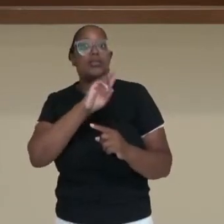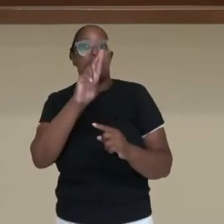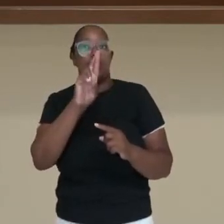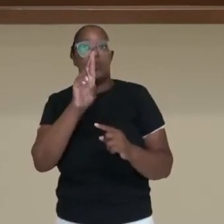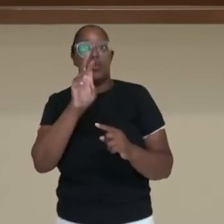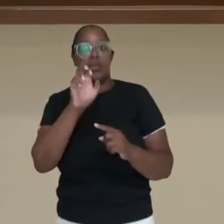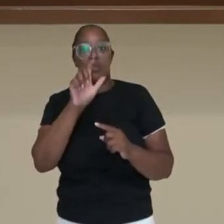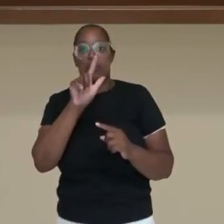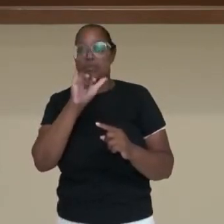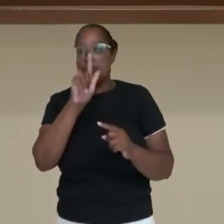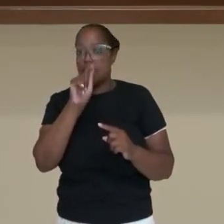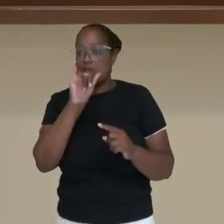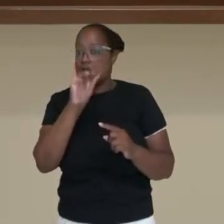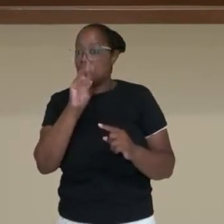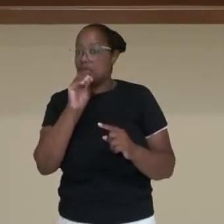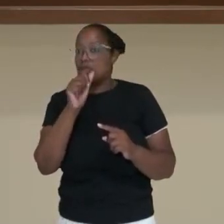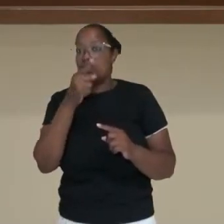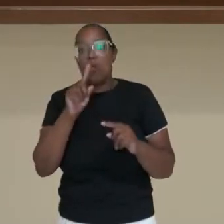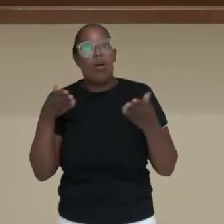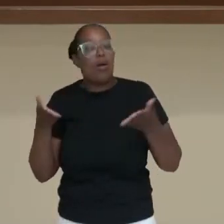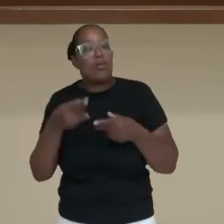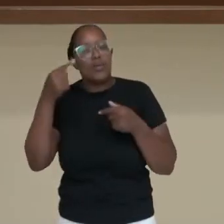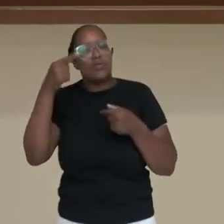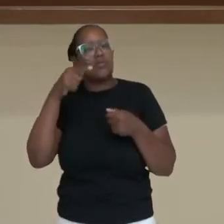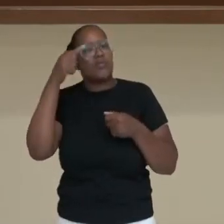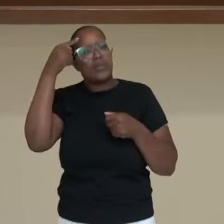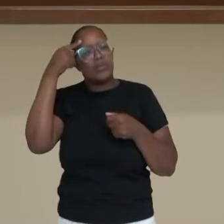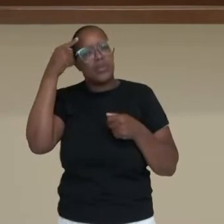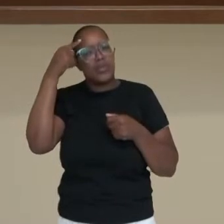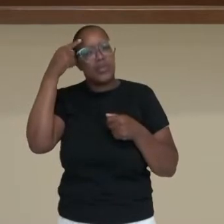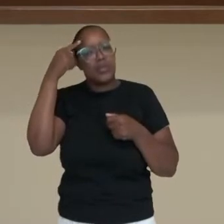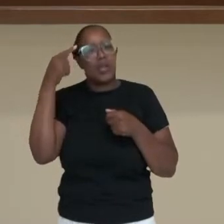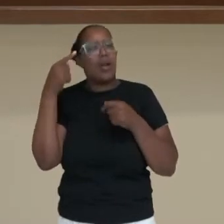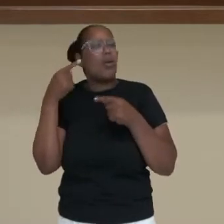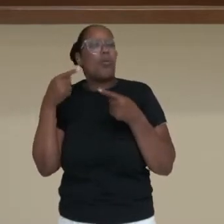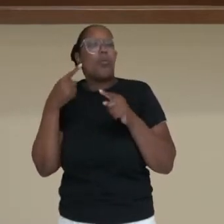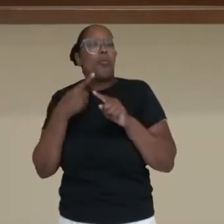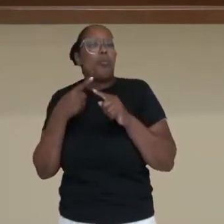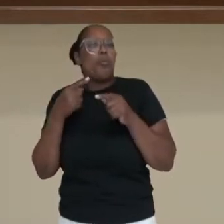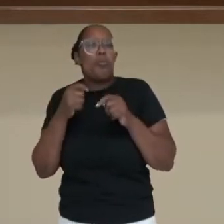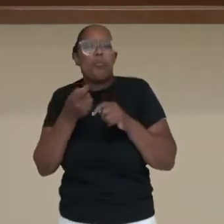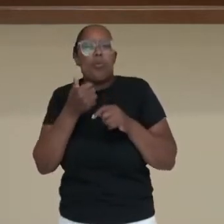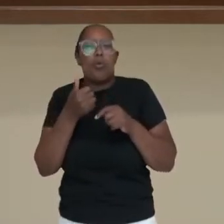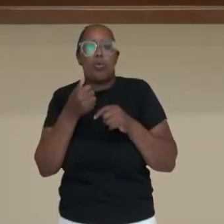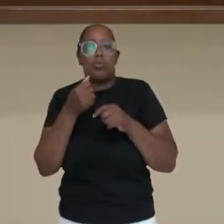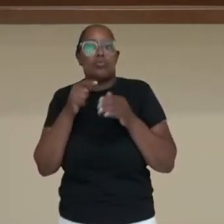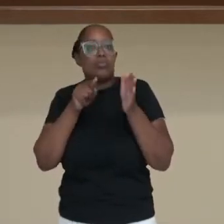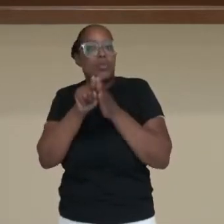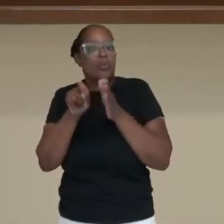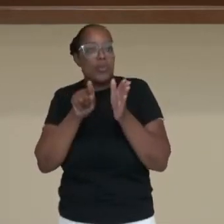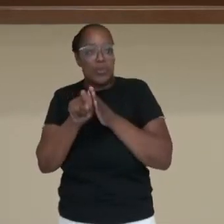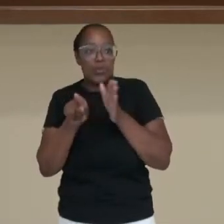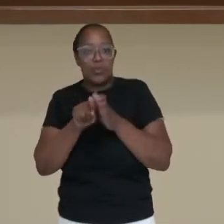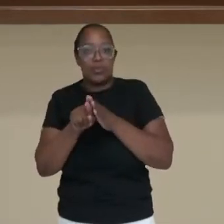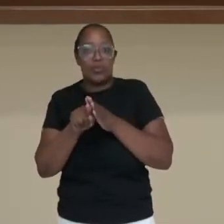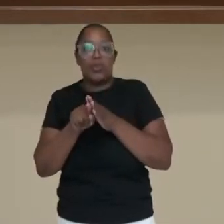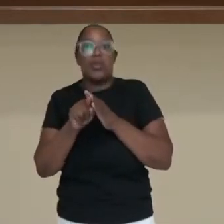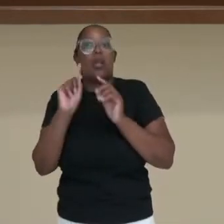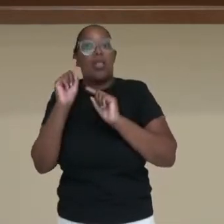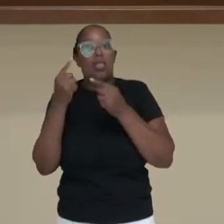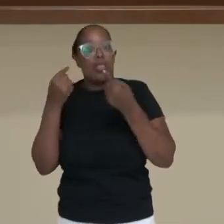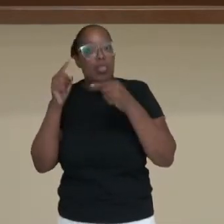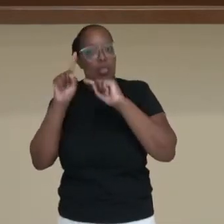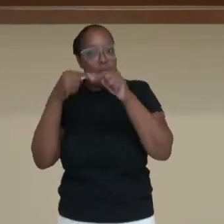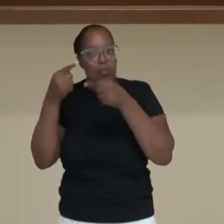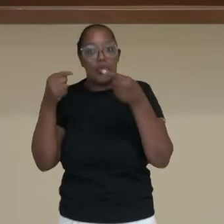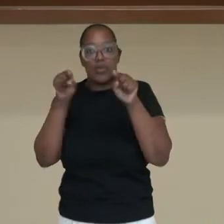dito isso, vou deixar você pensar um pouquinho nessa pergunta. A escola pública é espaço para doutrinação religiosa? E depois a gente conversa um